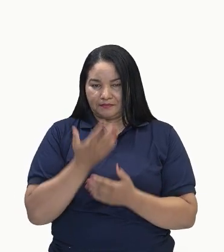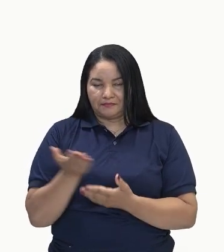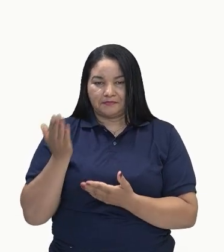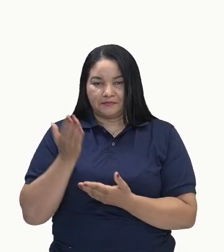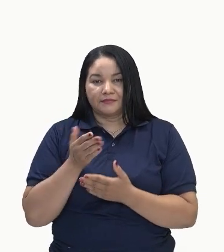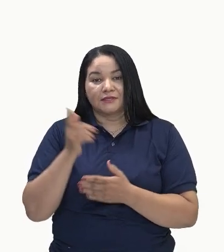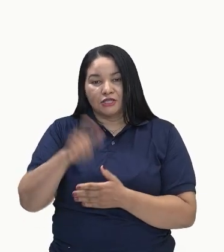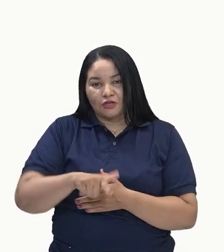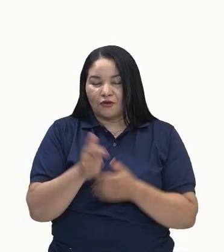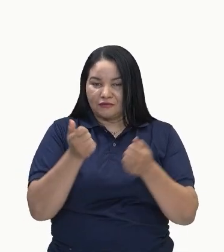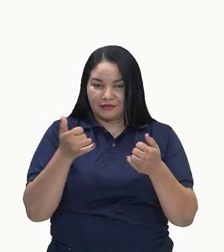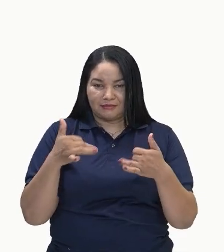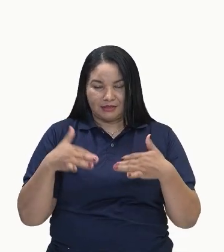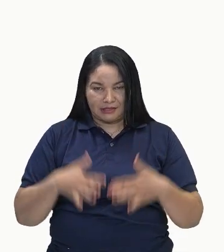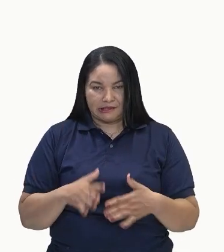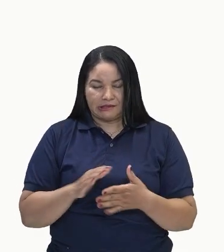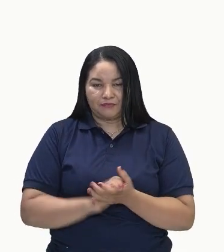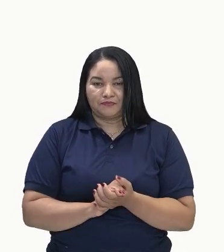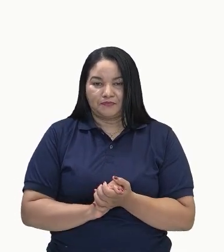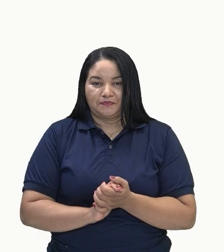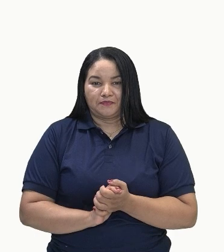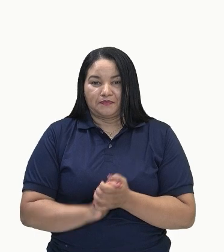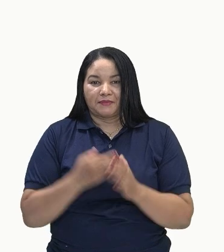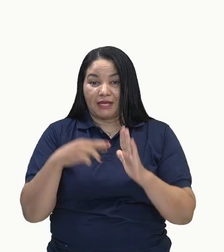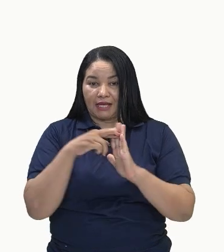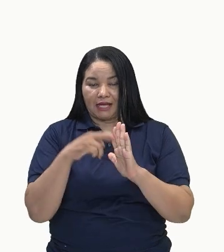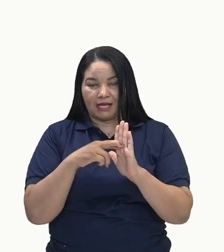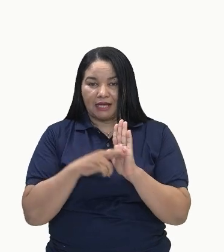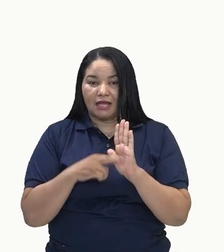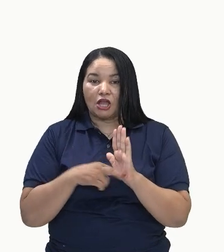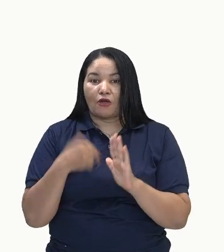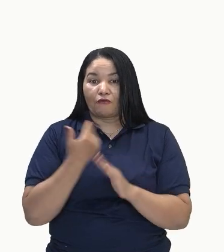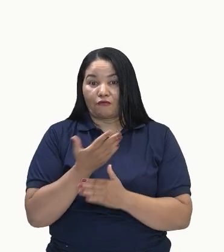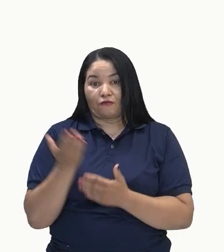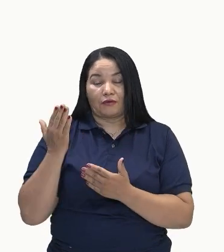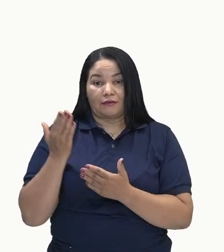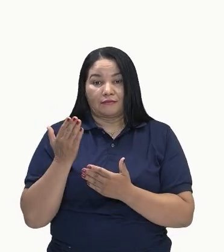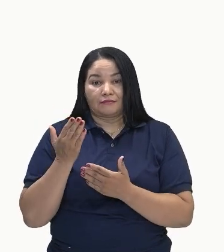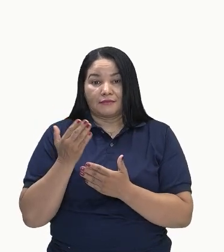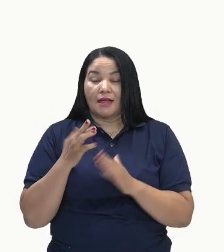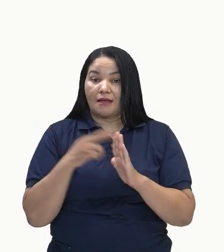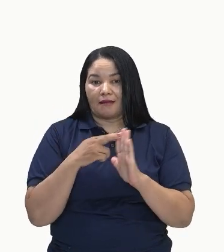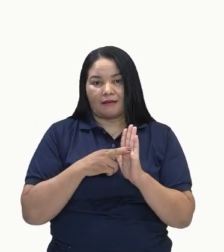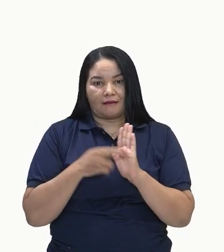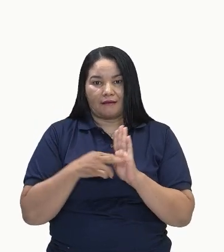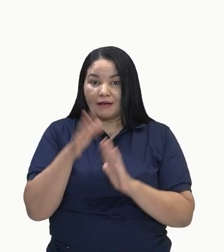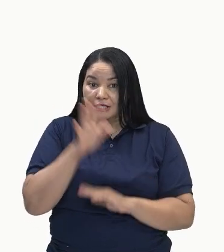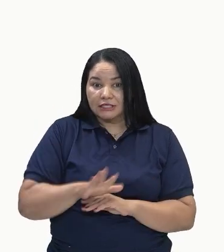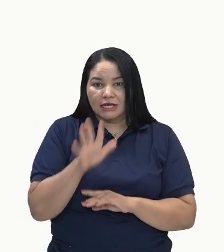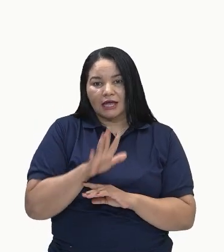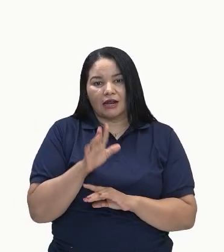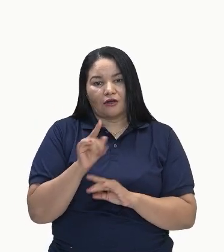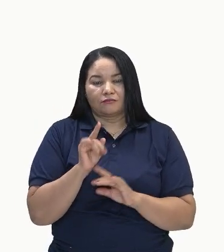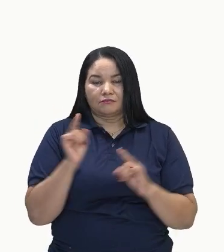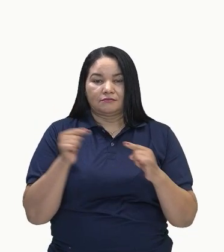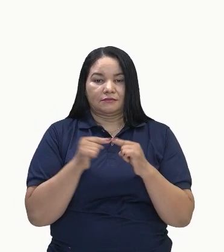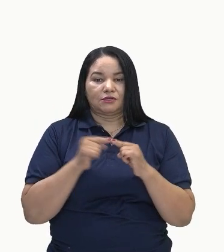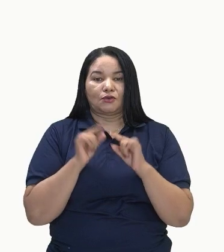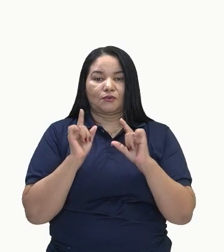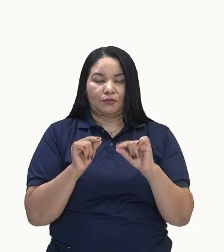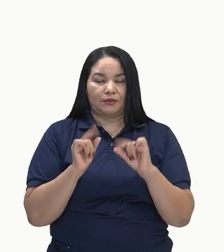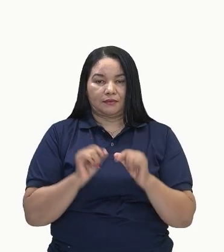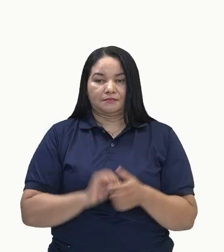né, revendo então essas regras, né? Lembrando que a regra geral diz o seguinte: a regra geral diz